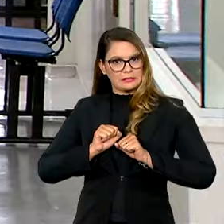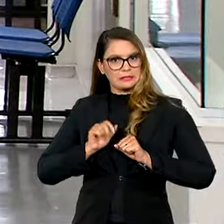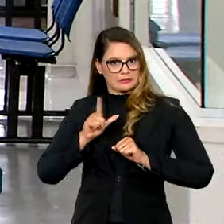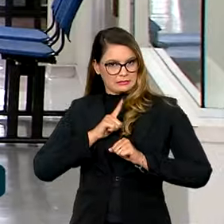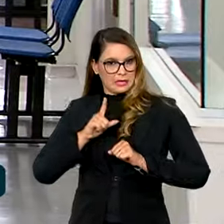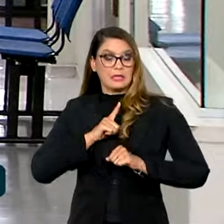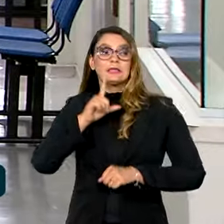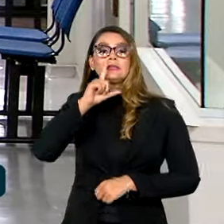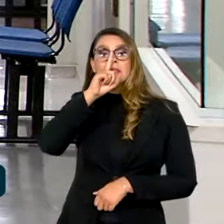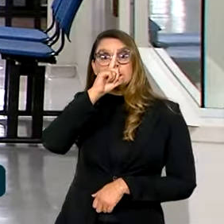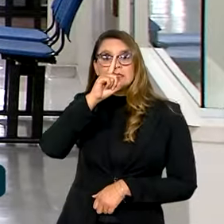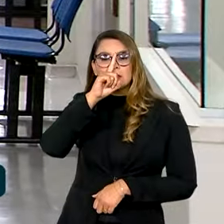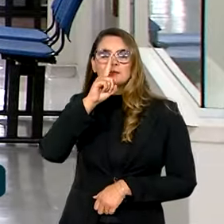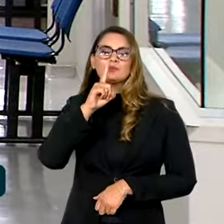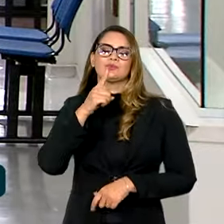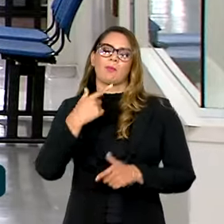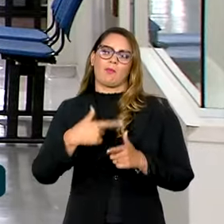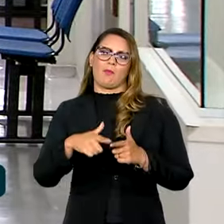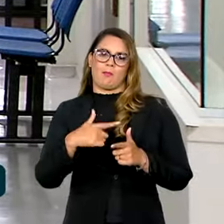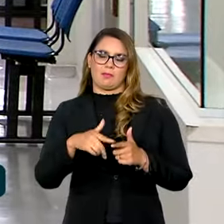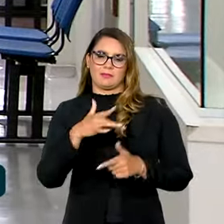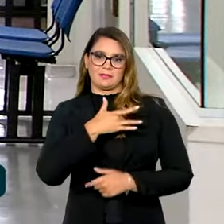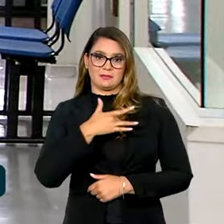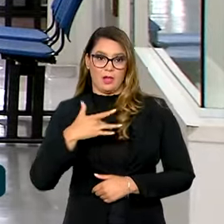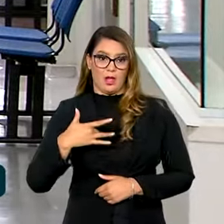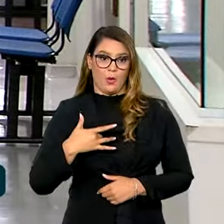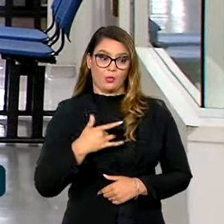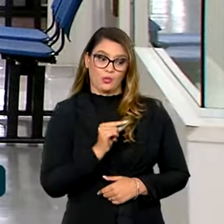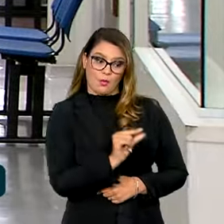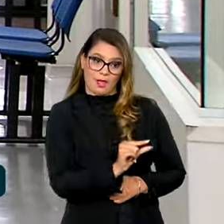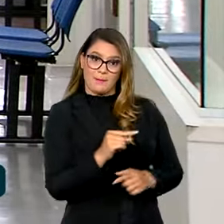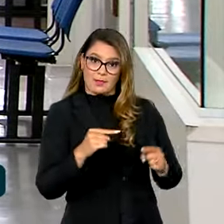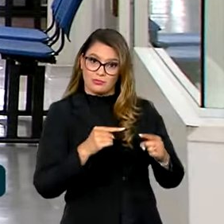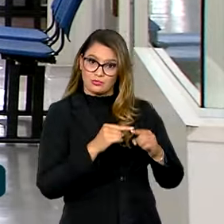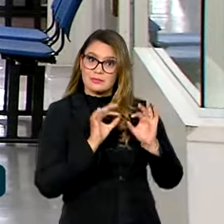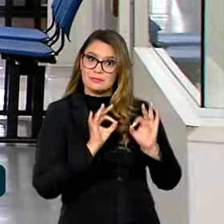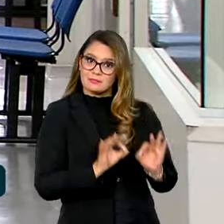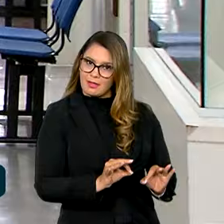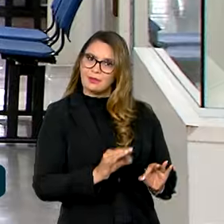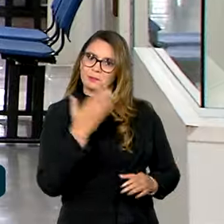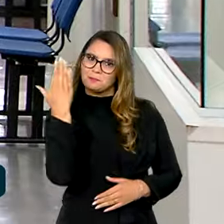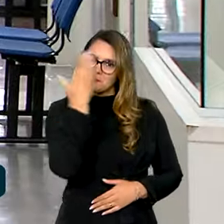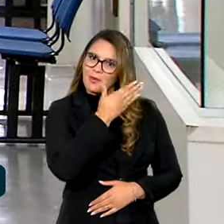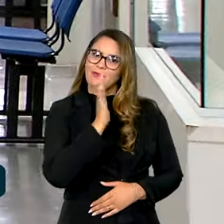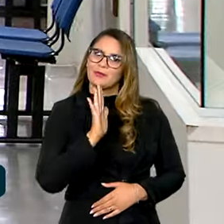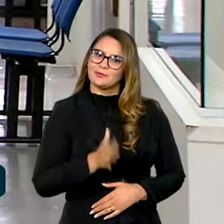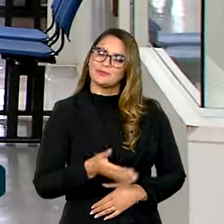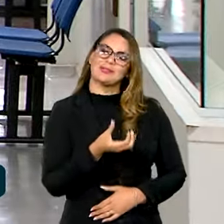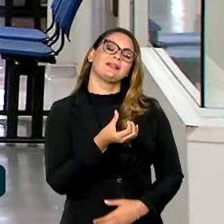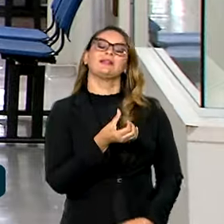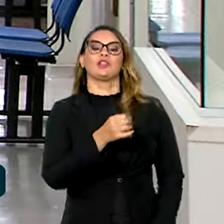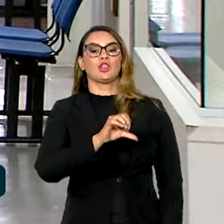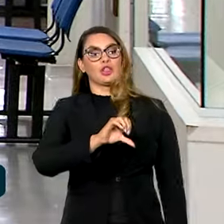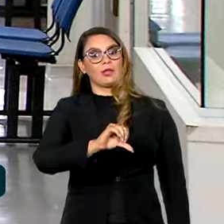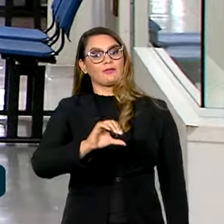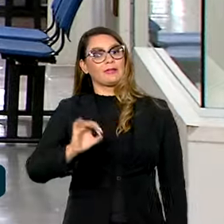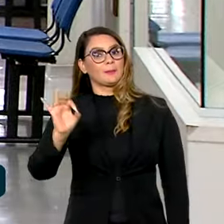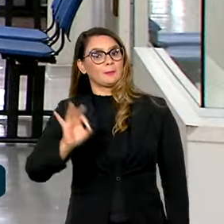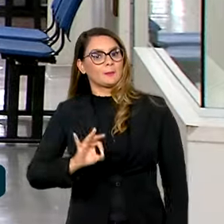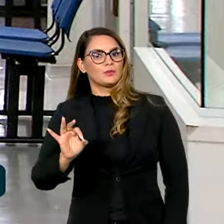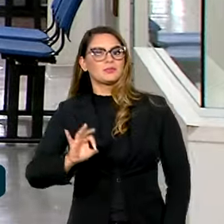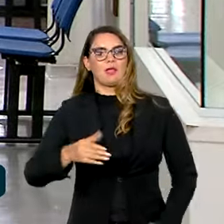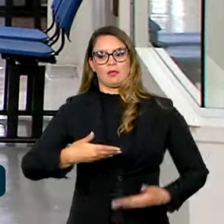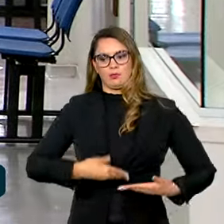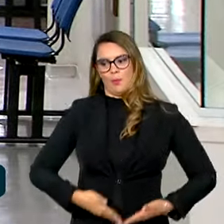sofrem maior risco de infecções. E com a dosagem ideal, é comprovado que 90% dos